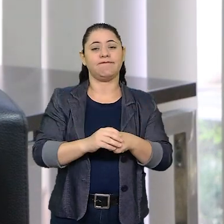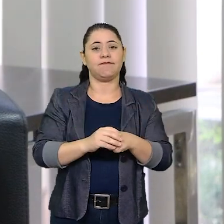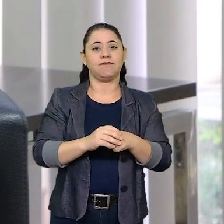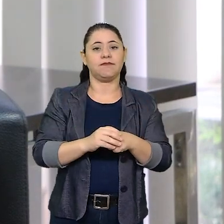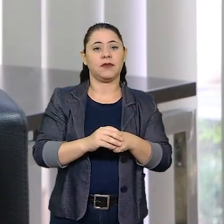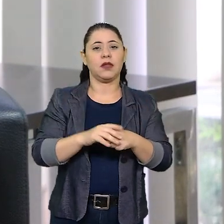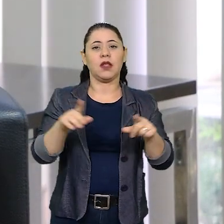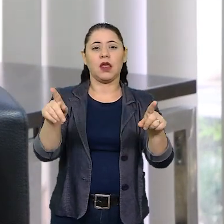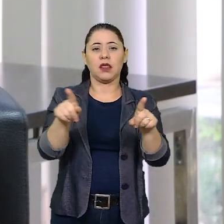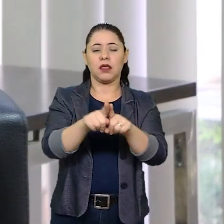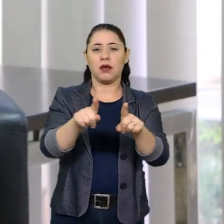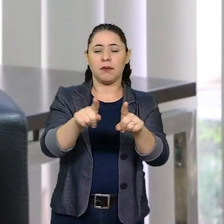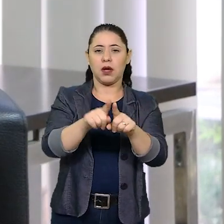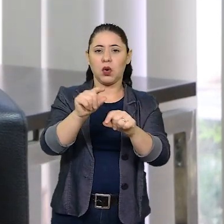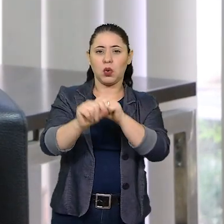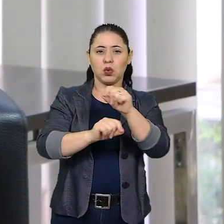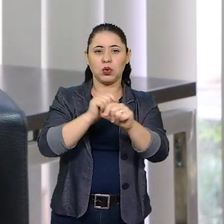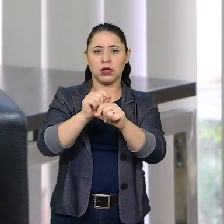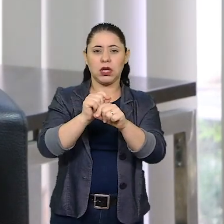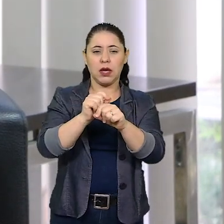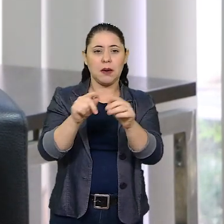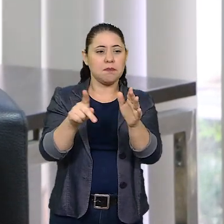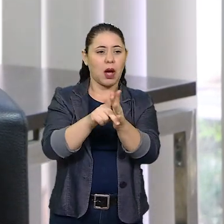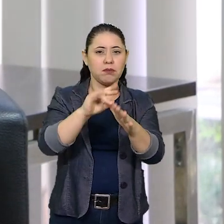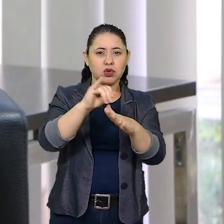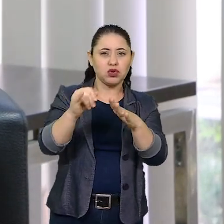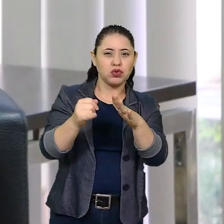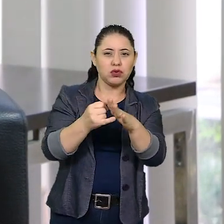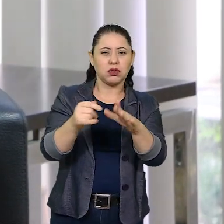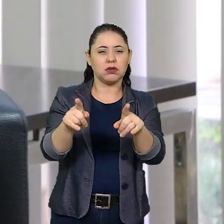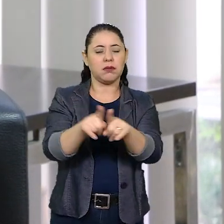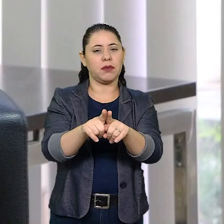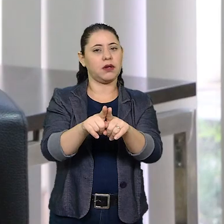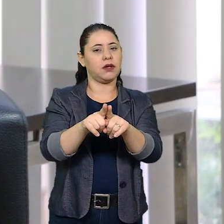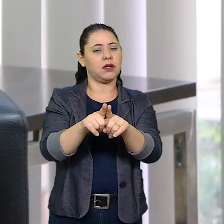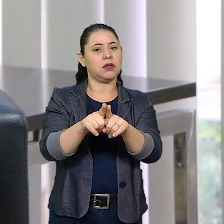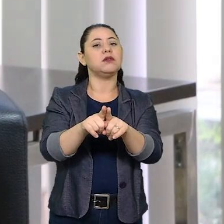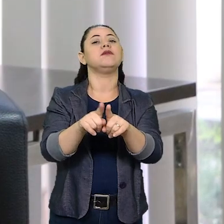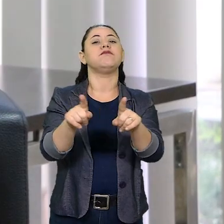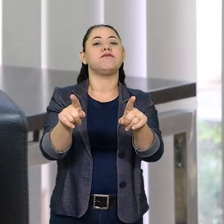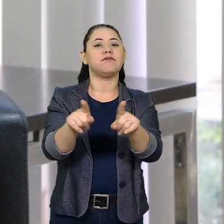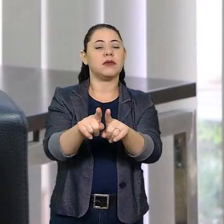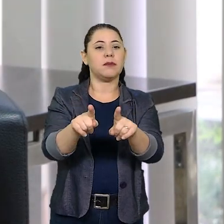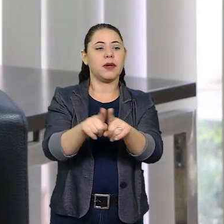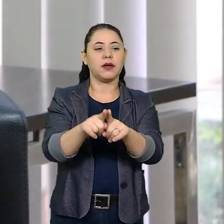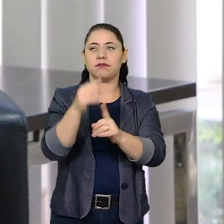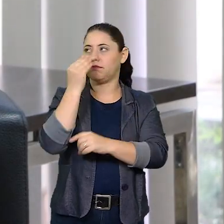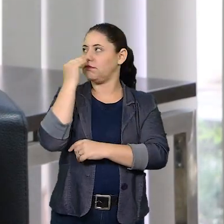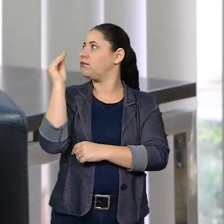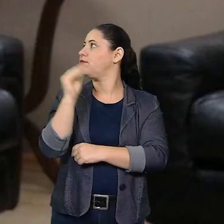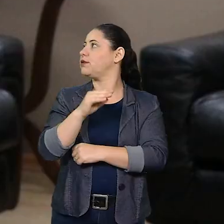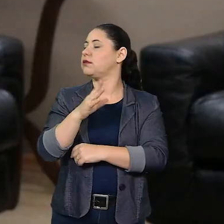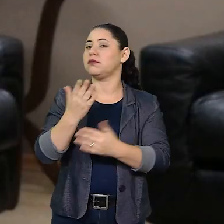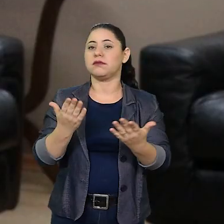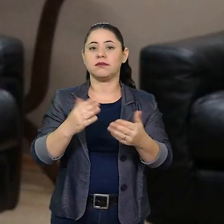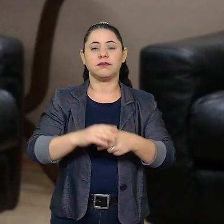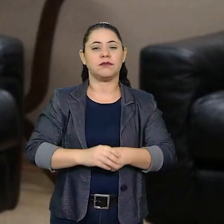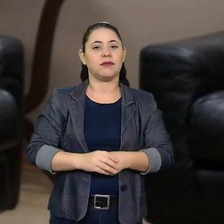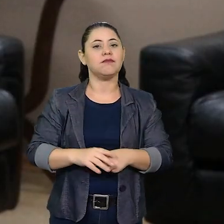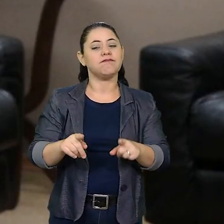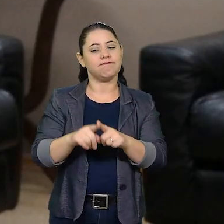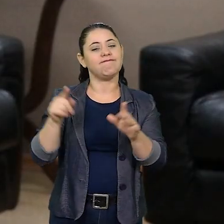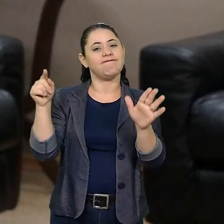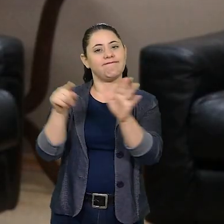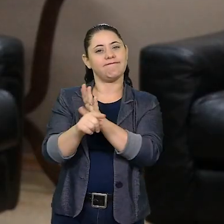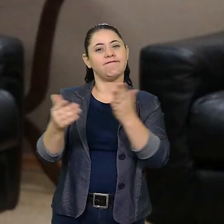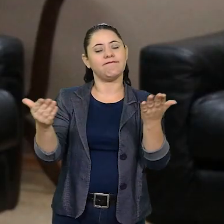a auto-infligida, a violência institucional. E, não menos importante, também a negligência. Sobre isso até que eu